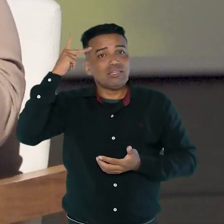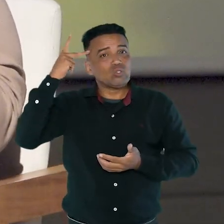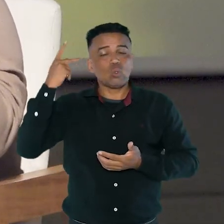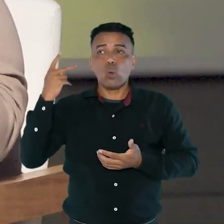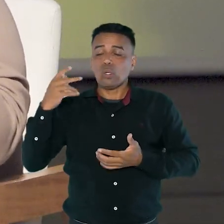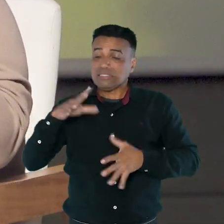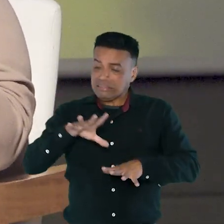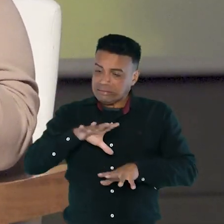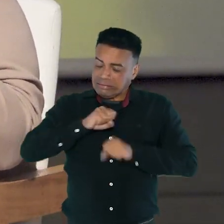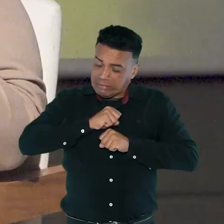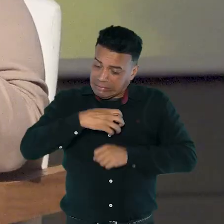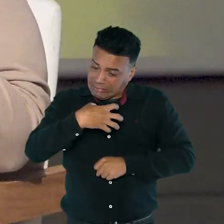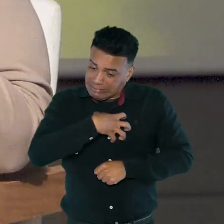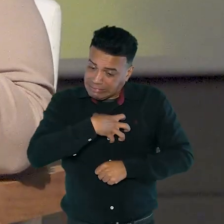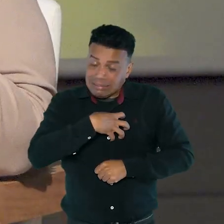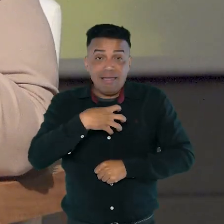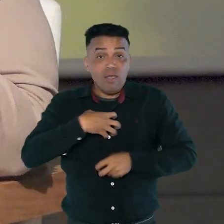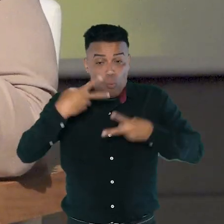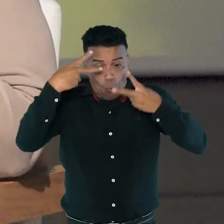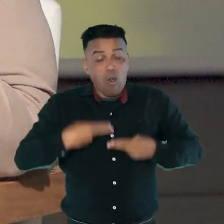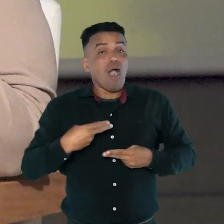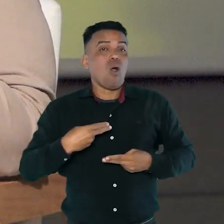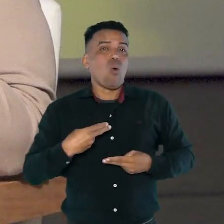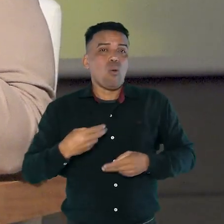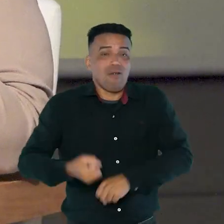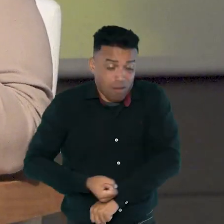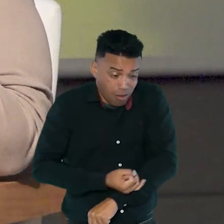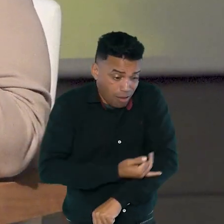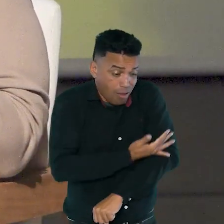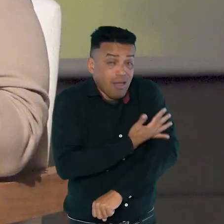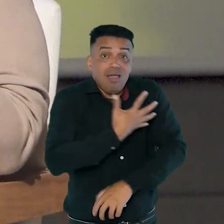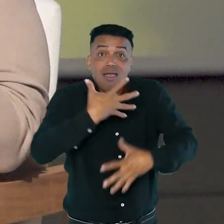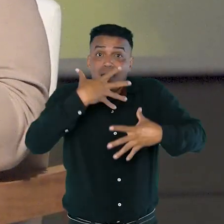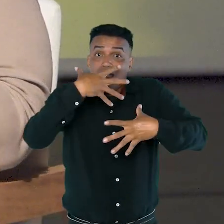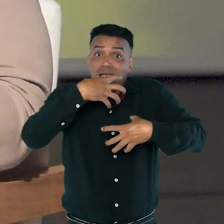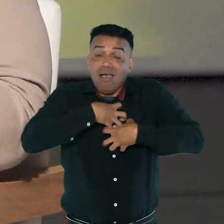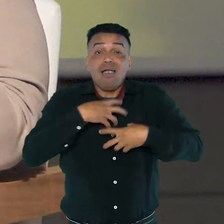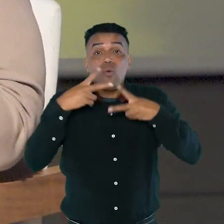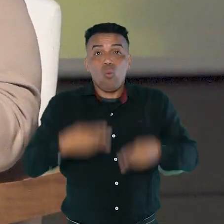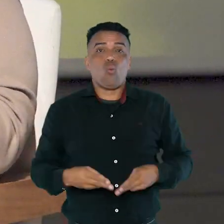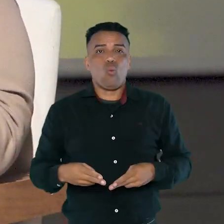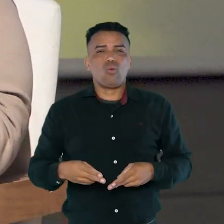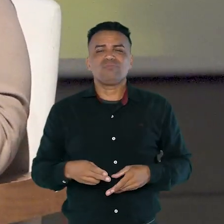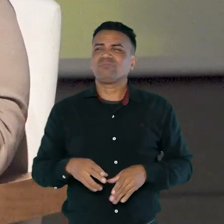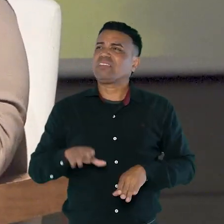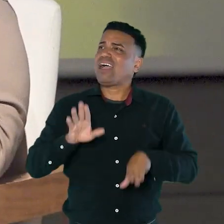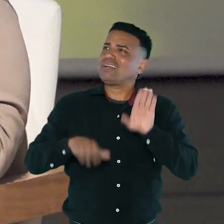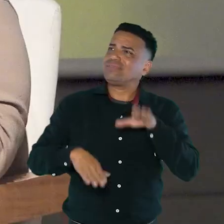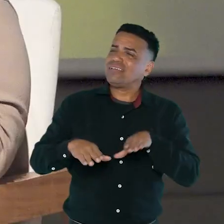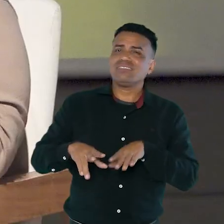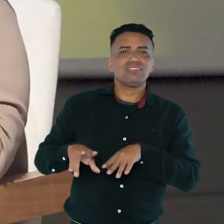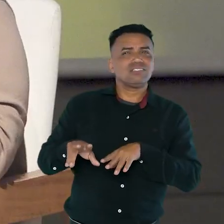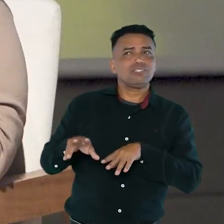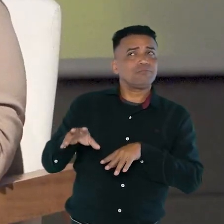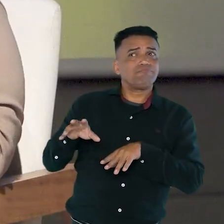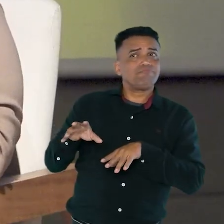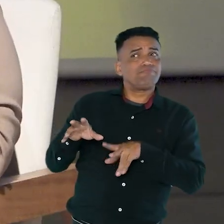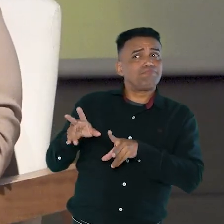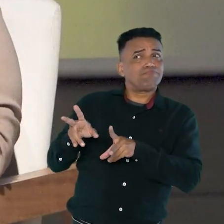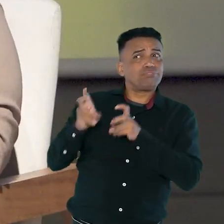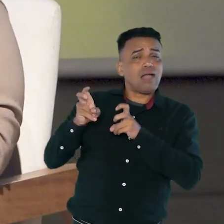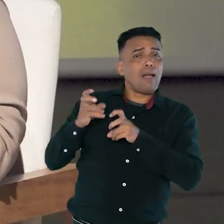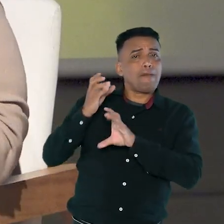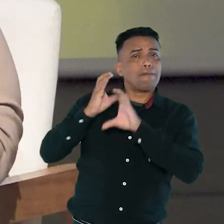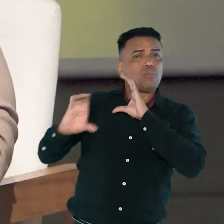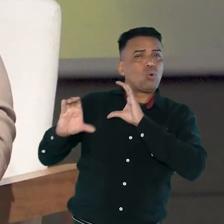se atravessem como eu sou atravessada. De vez em quando acontece de ouvir uma música e